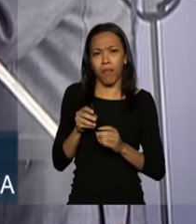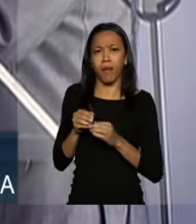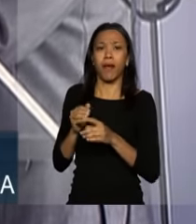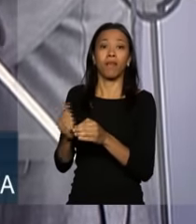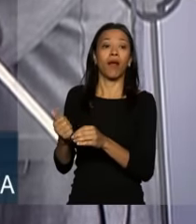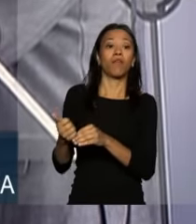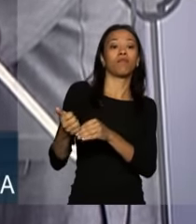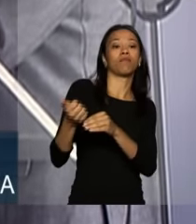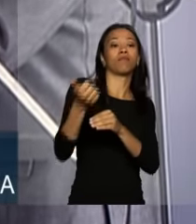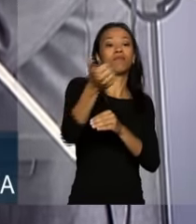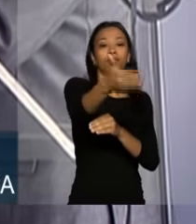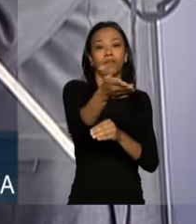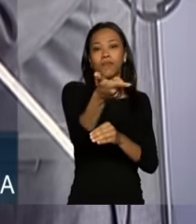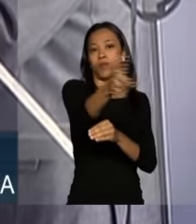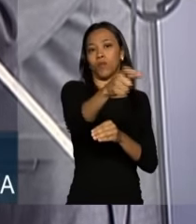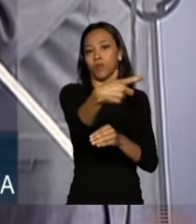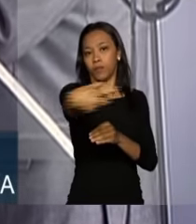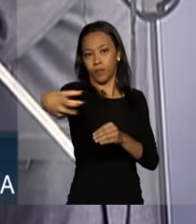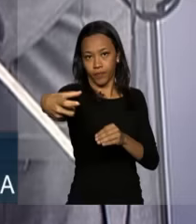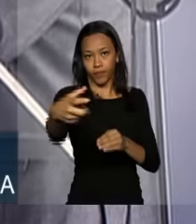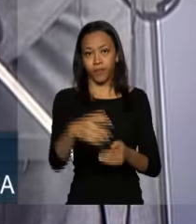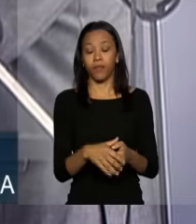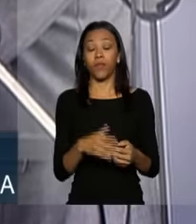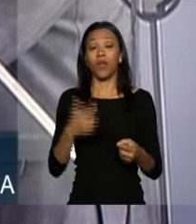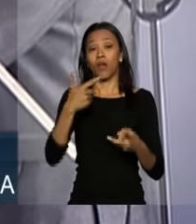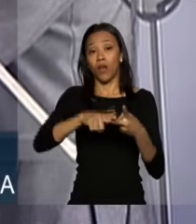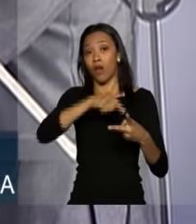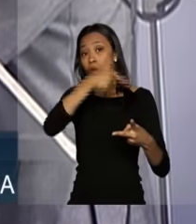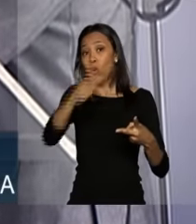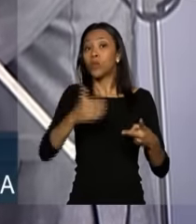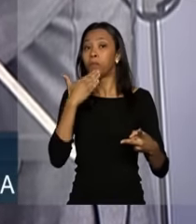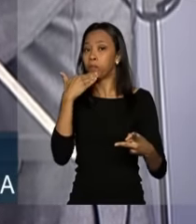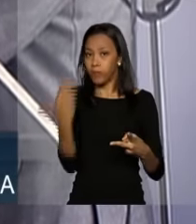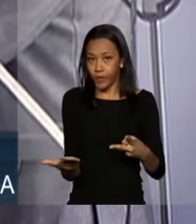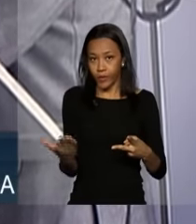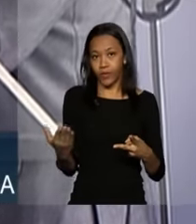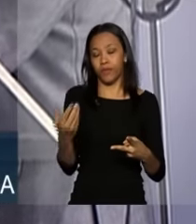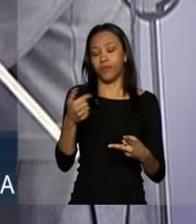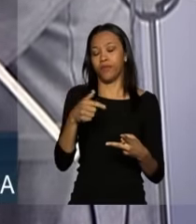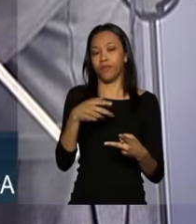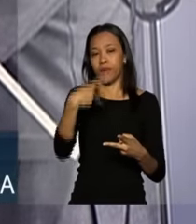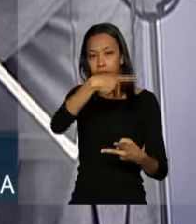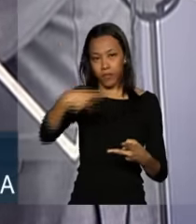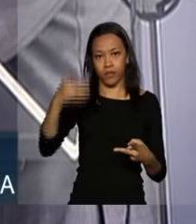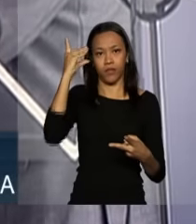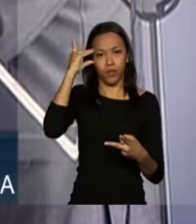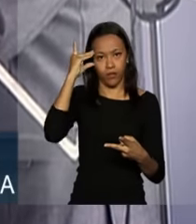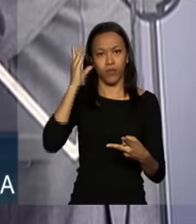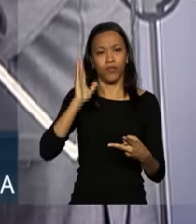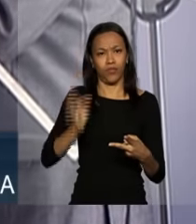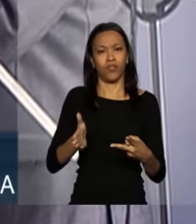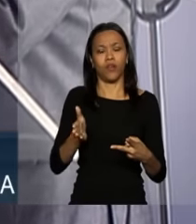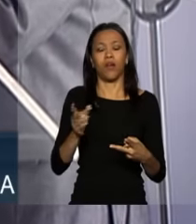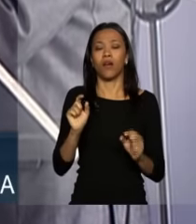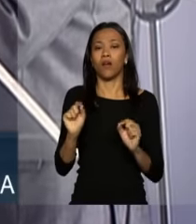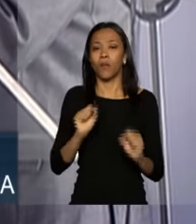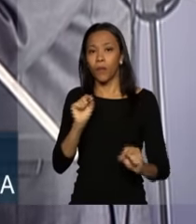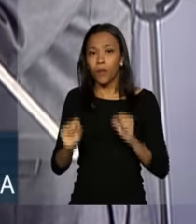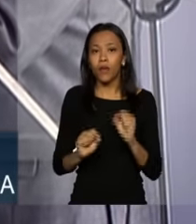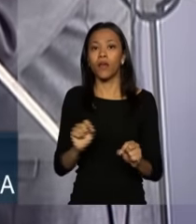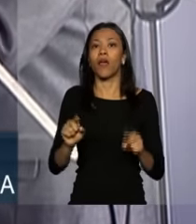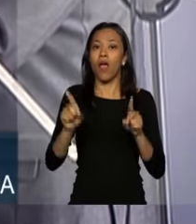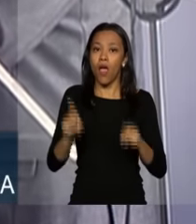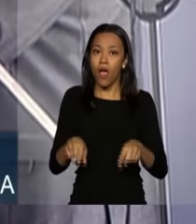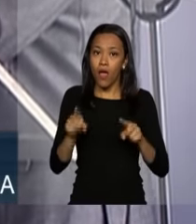E para a senhora, presidente, um pedido é simples, pois já está encaminhado. Trata-se da